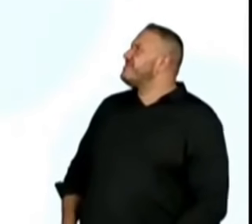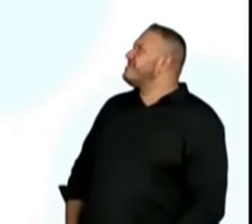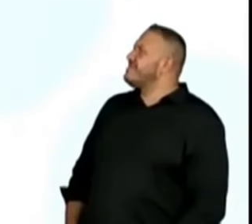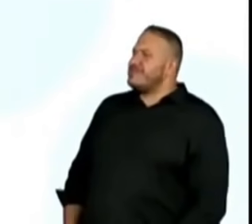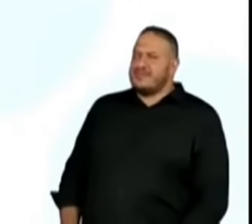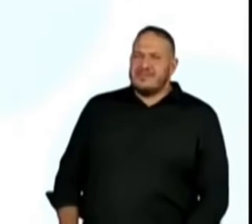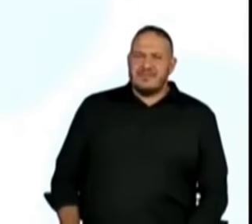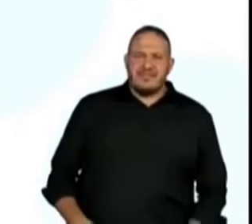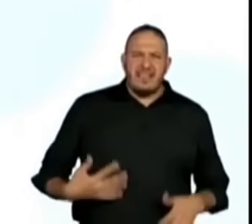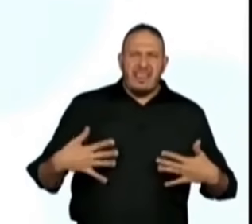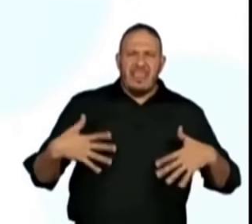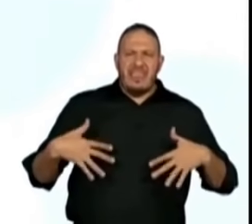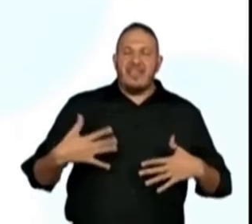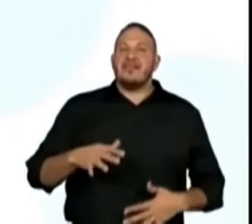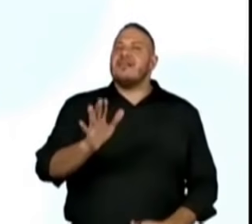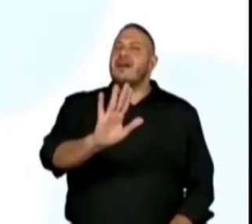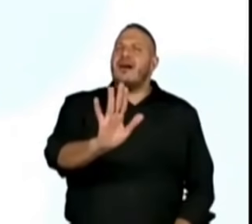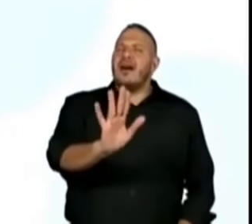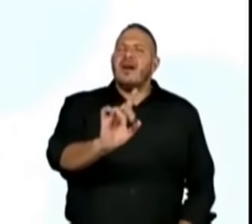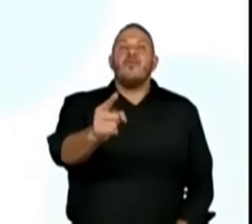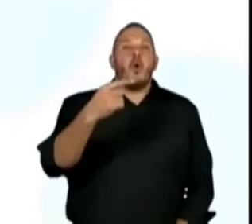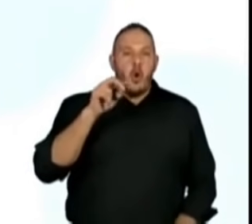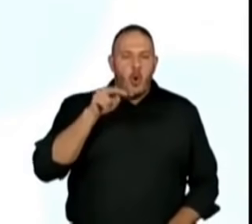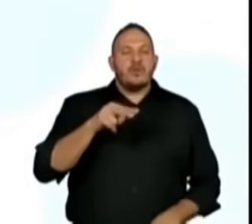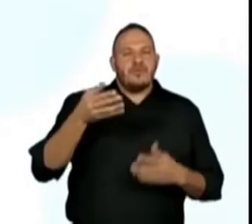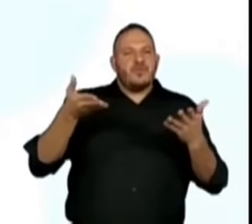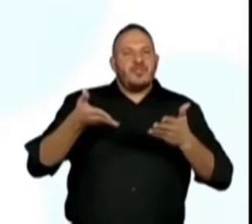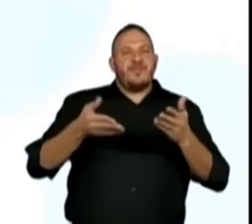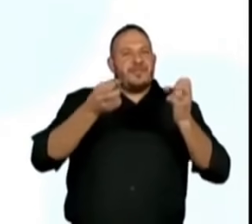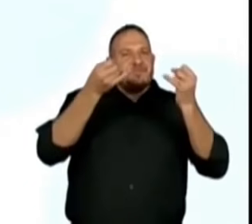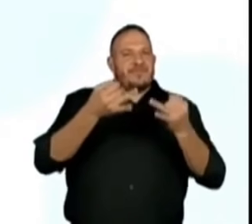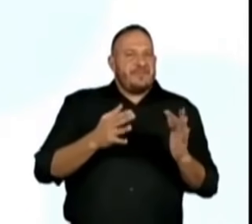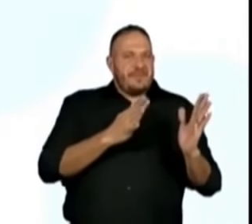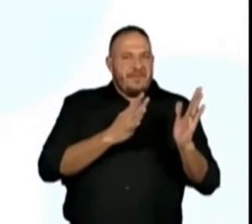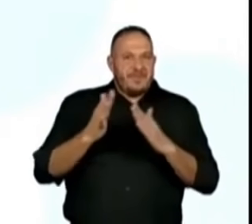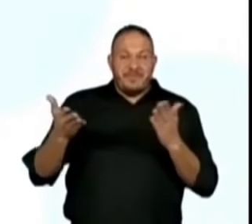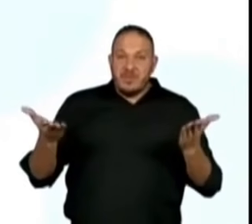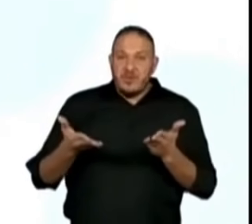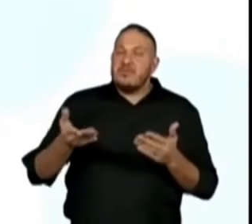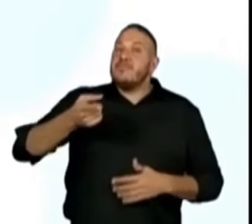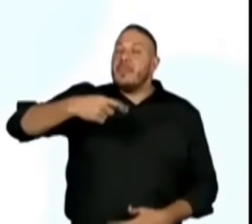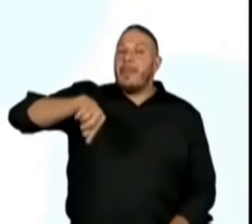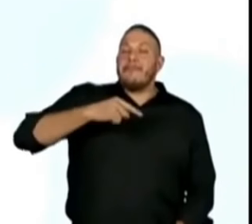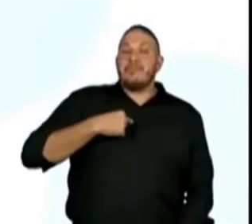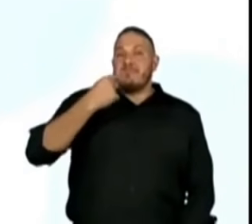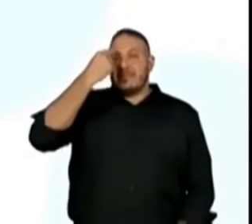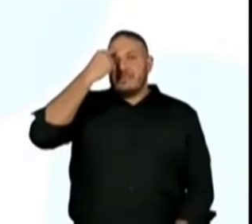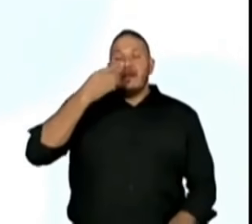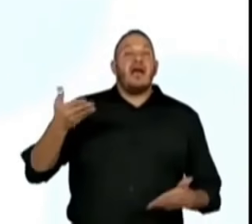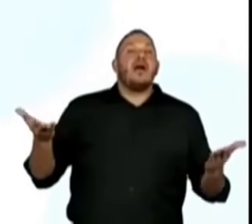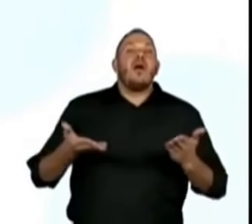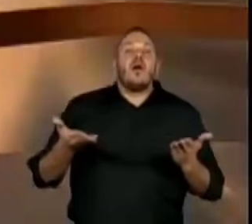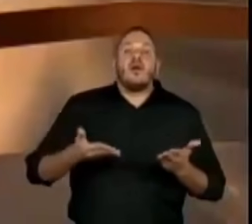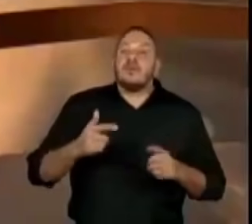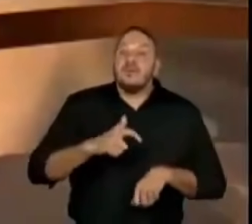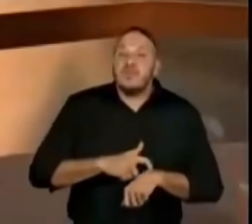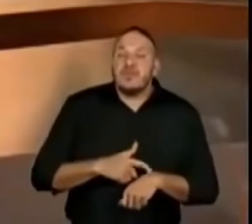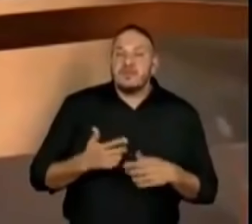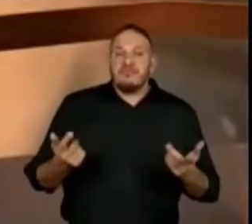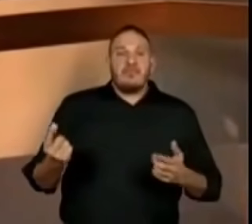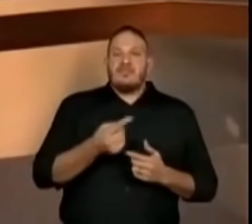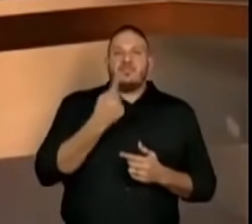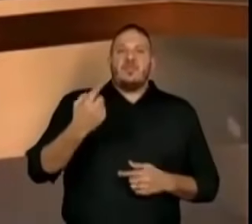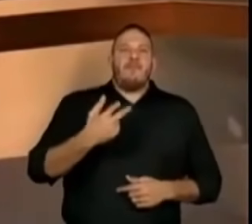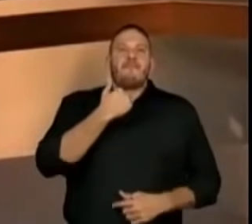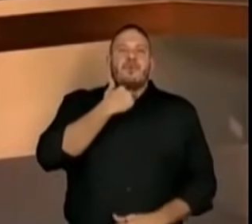se desespere, porque a gente vai ver isso hoje. Então, o que que a gente tem que pensar nesse momento? A gente não